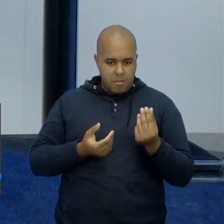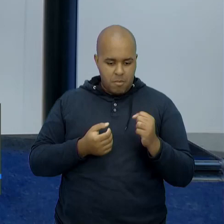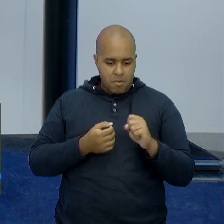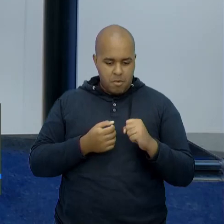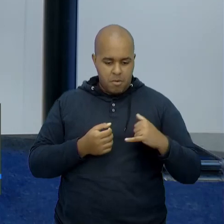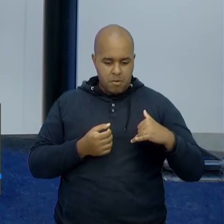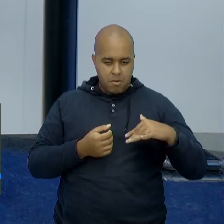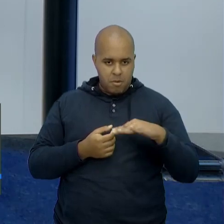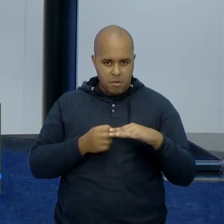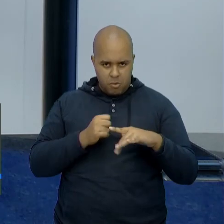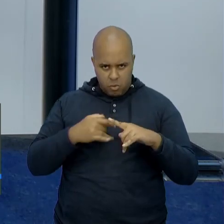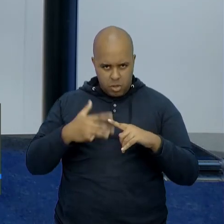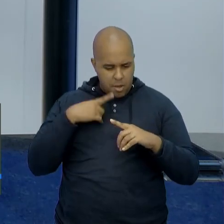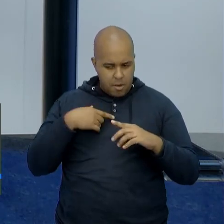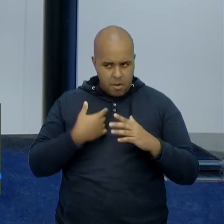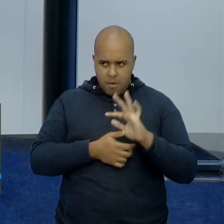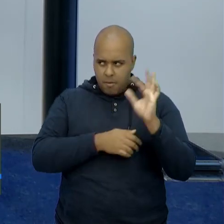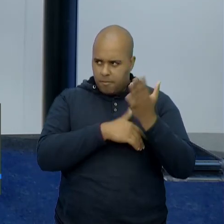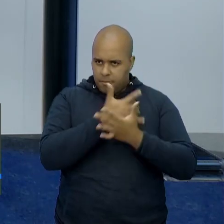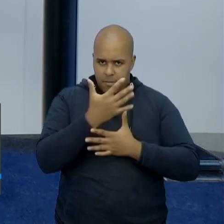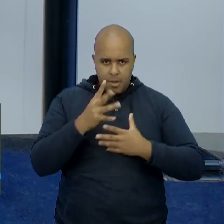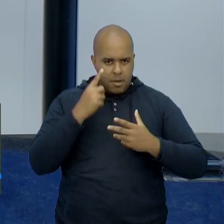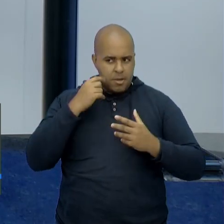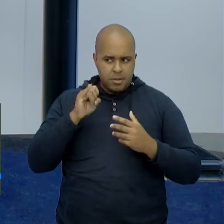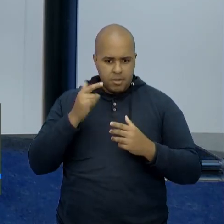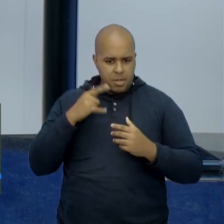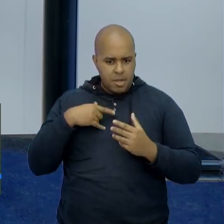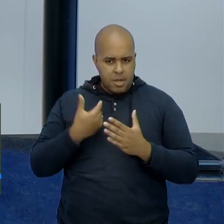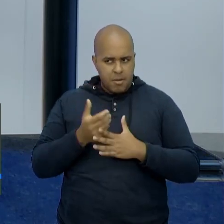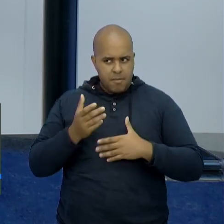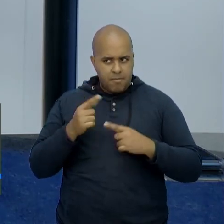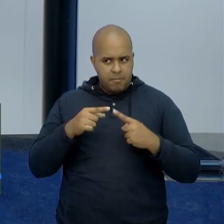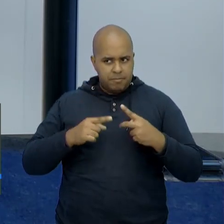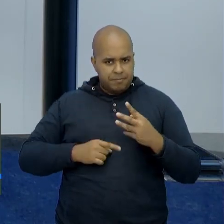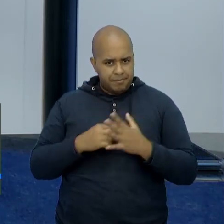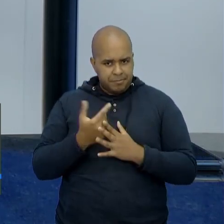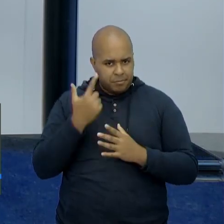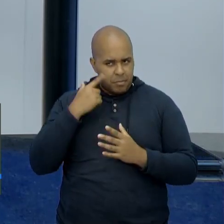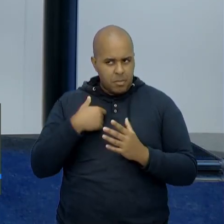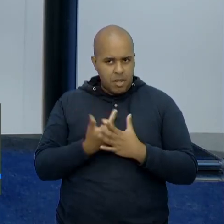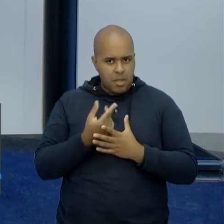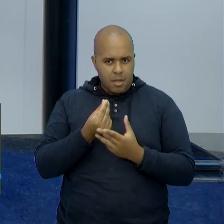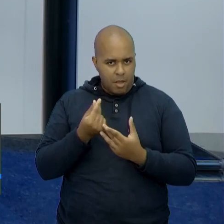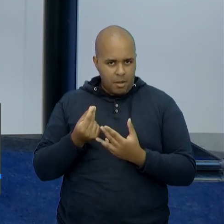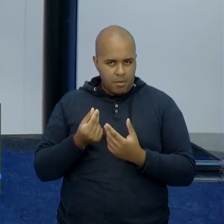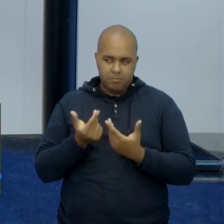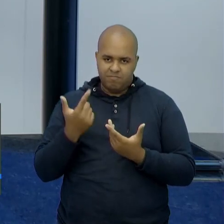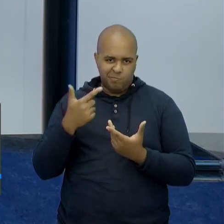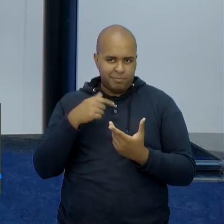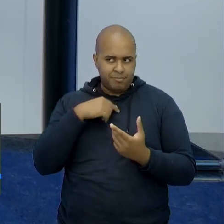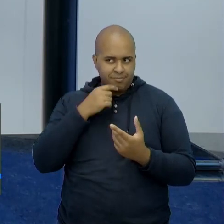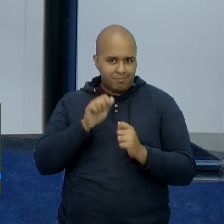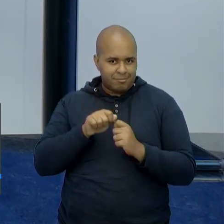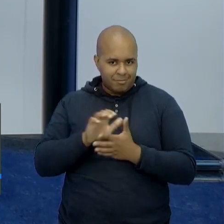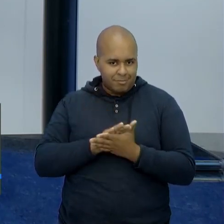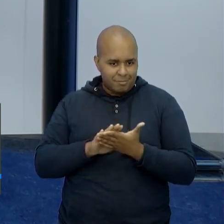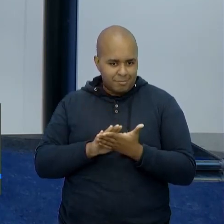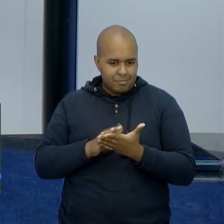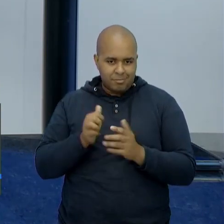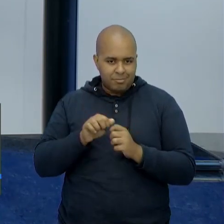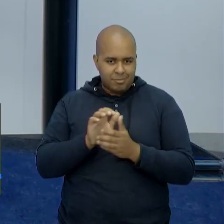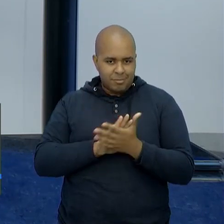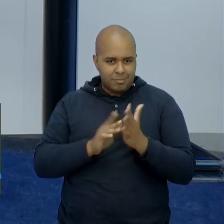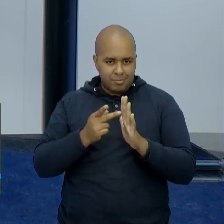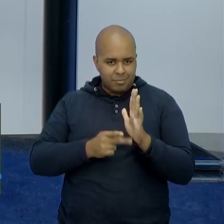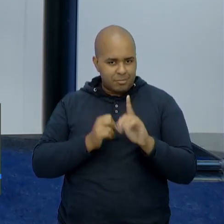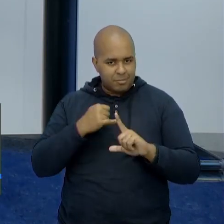social e ambiental. Na verdade, se não tiver viabilidade econômica, se a gente não tiver grana, a gente não faz nada. Não faz nenhum